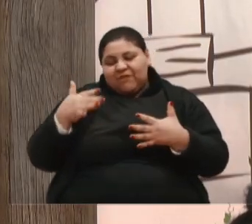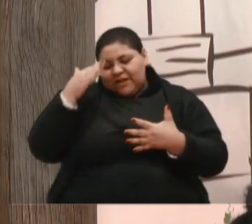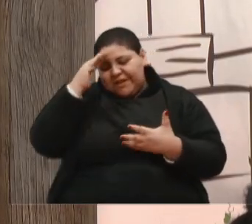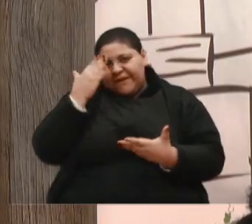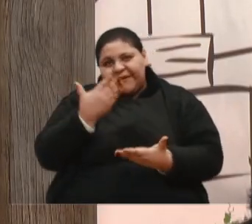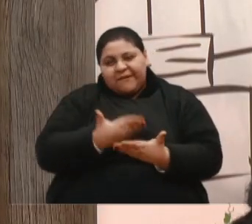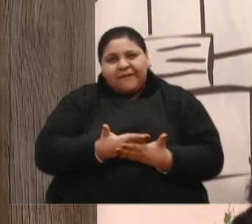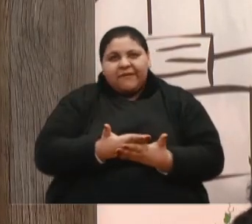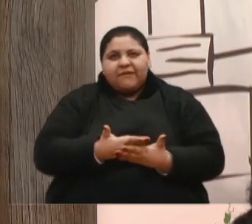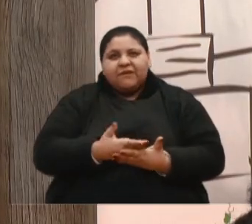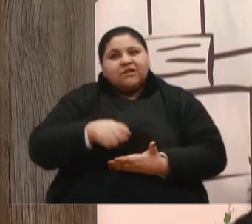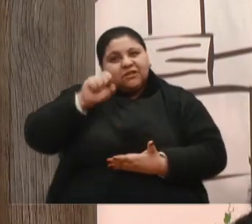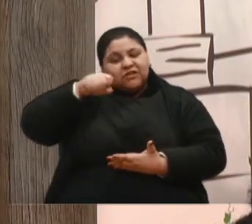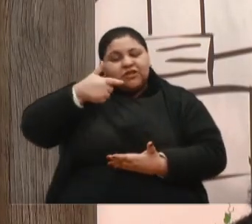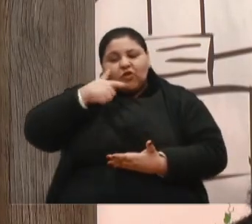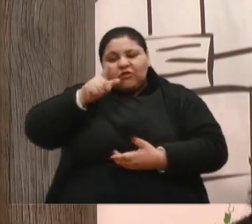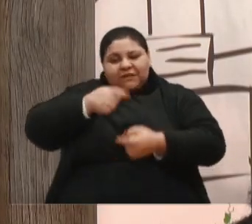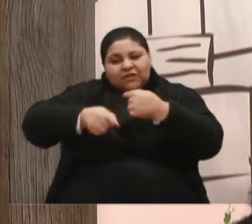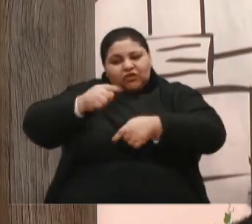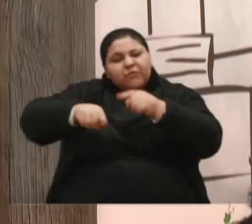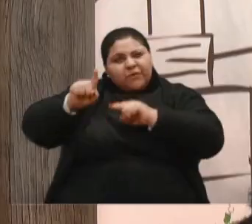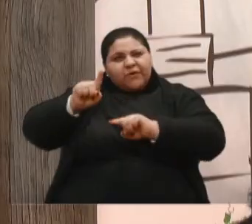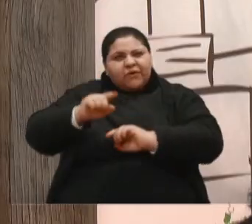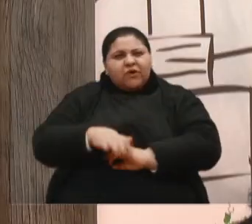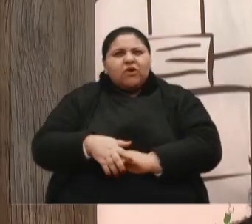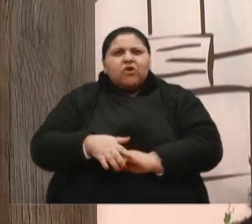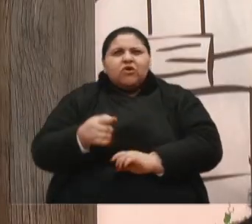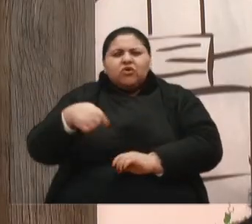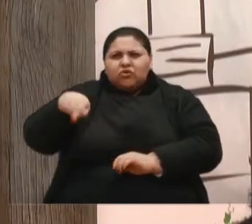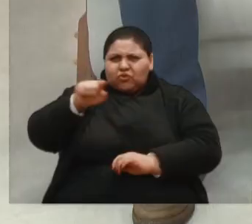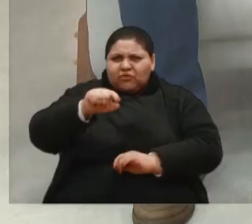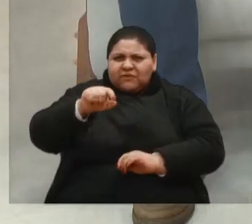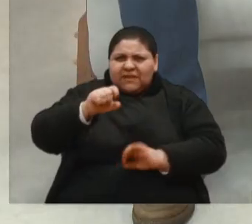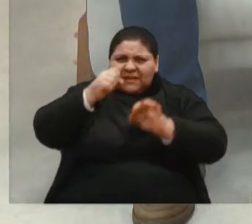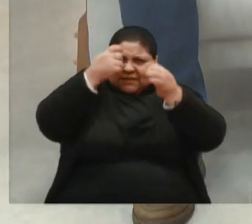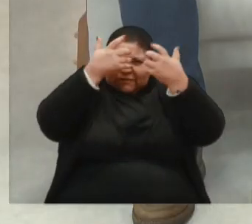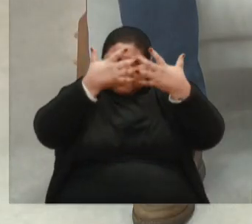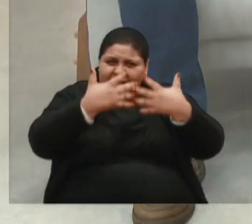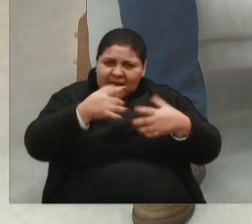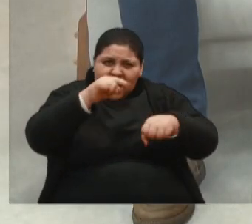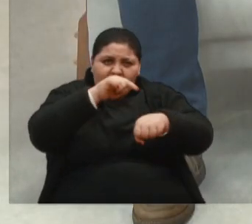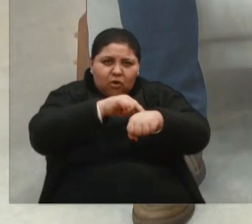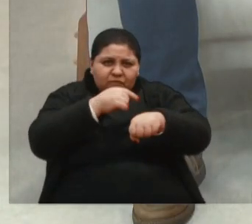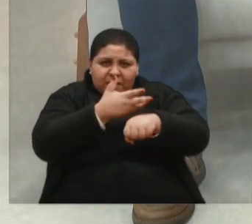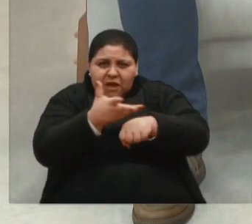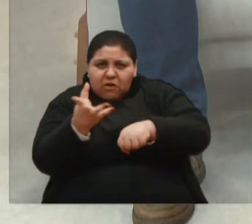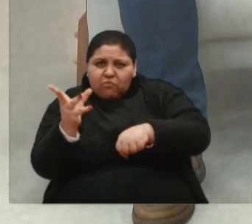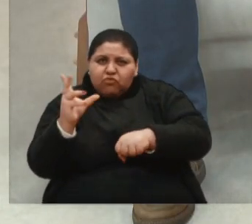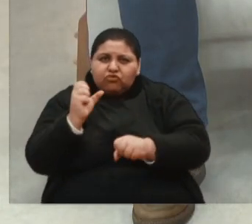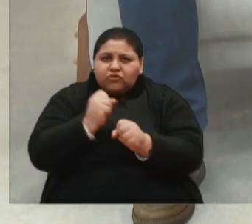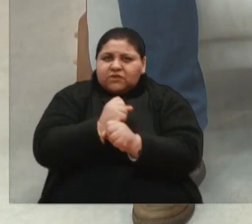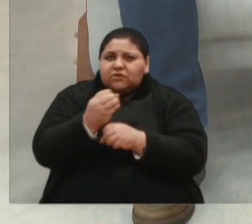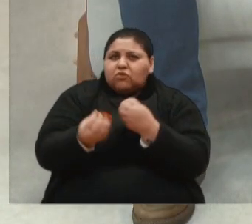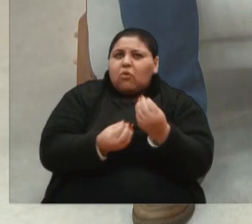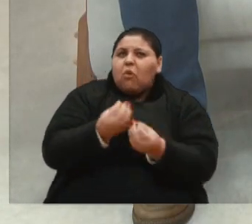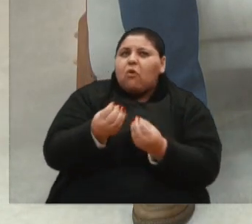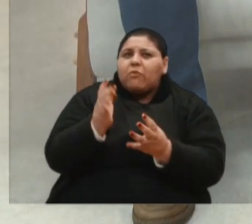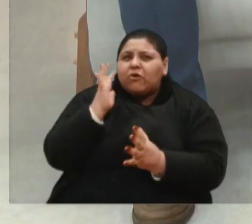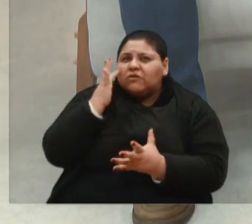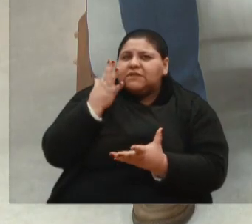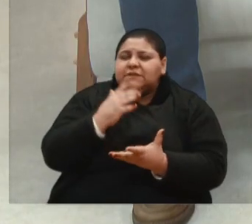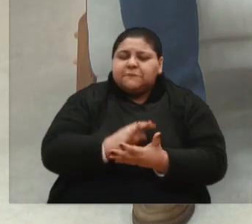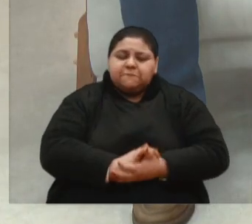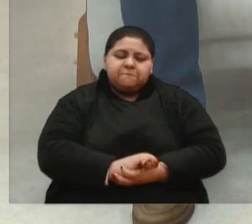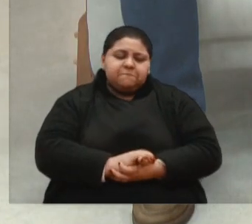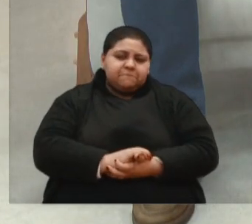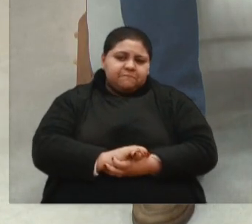né? Então, eu acredito que a gente, sim, consegue superar. Tu consegues dar uma perspectiva de tempo disso? Quantos anos? Como é que foi